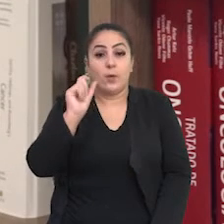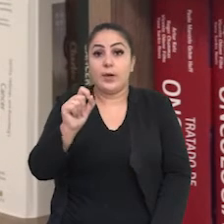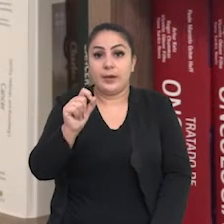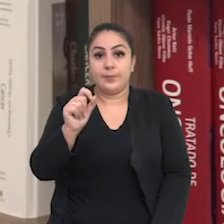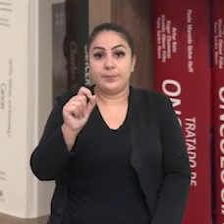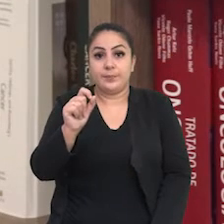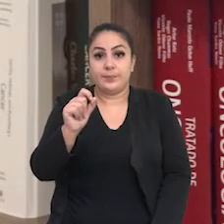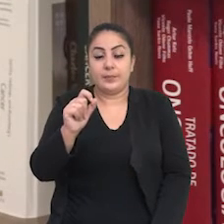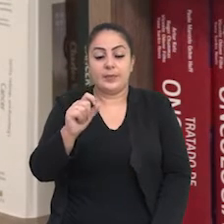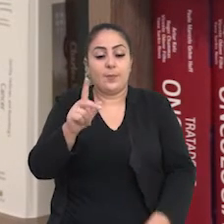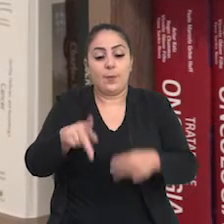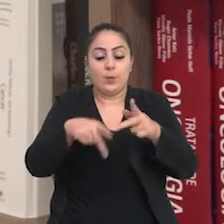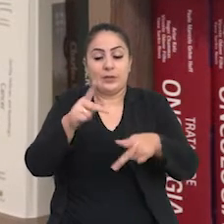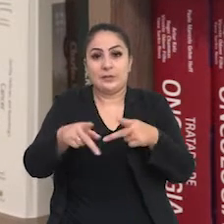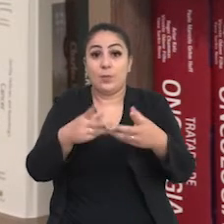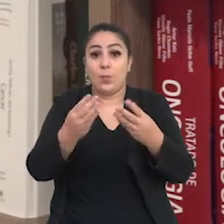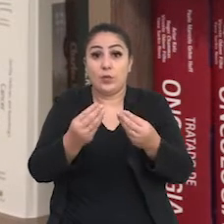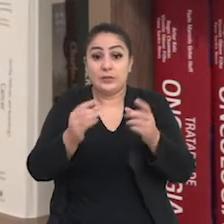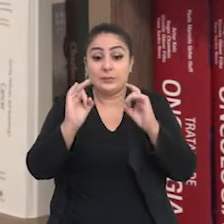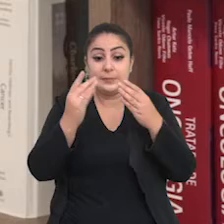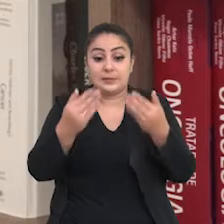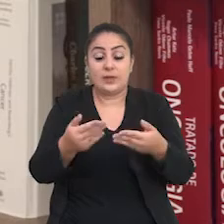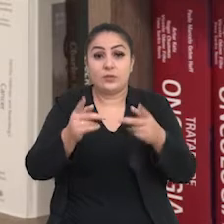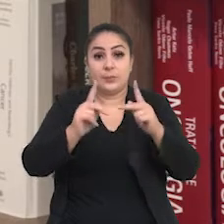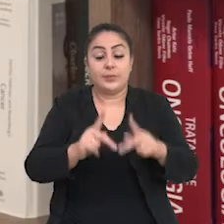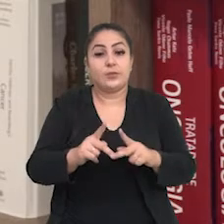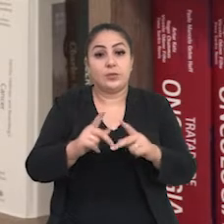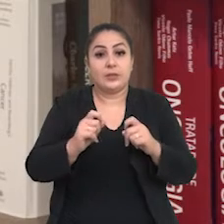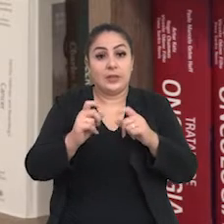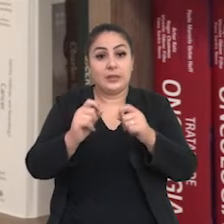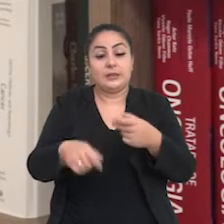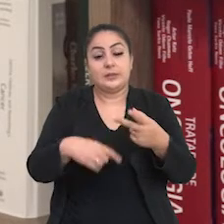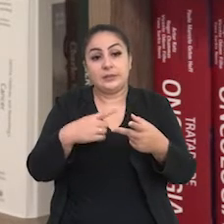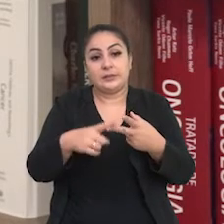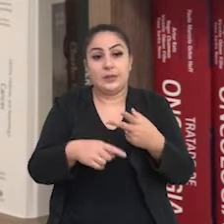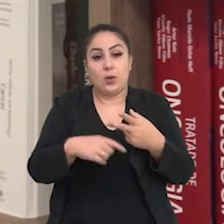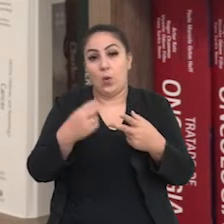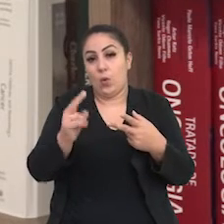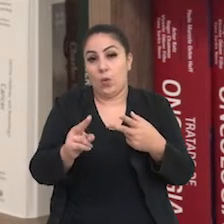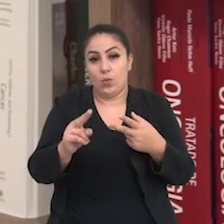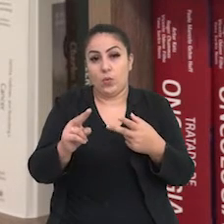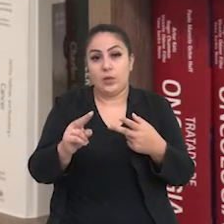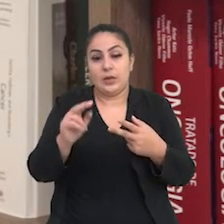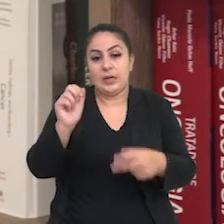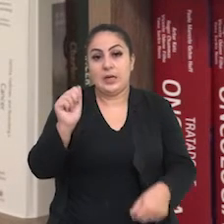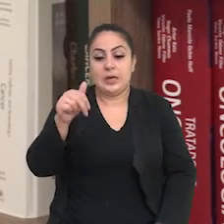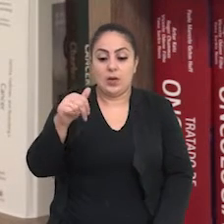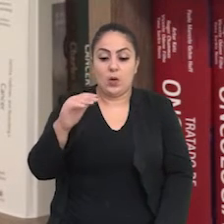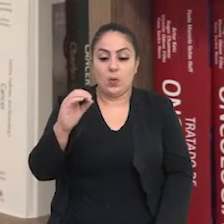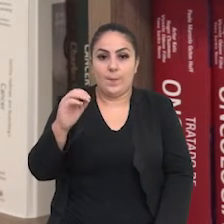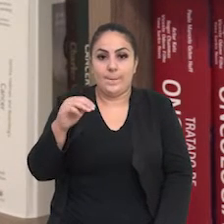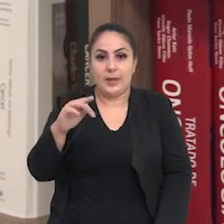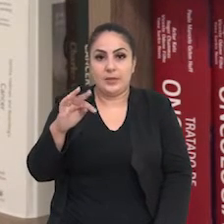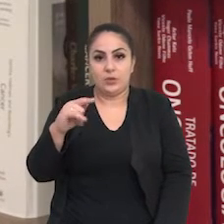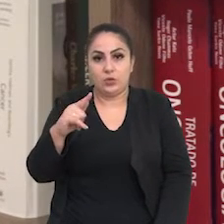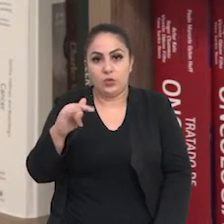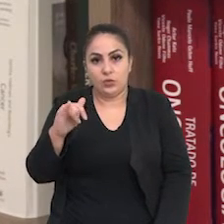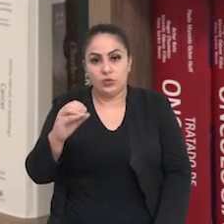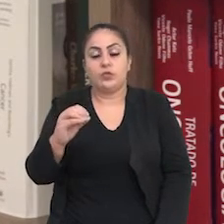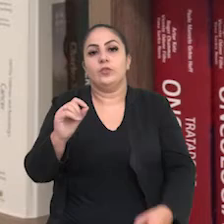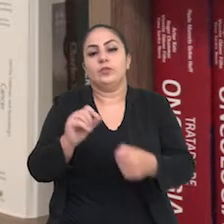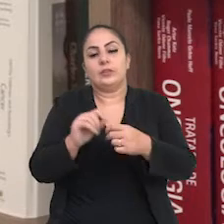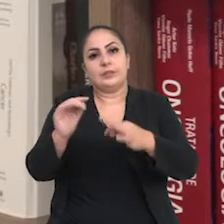observar em uma população muito especial de pacientes oncológicos e onco-hematológicos que